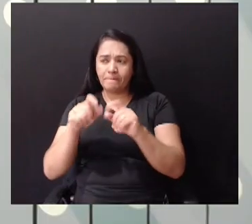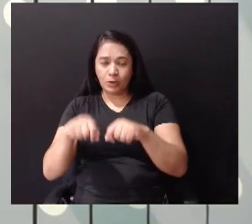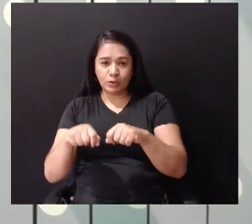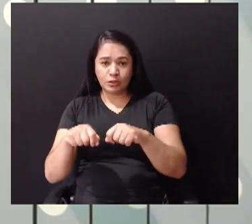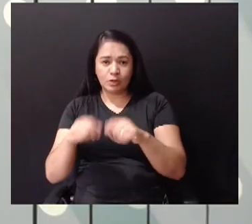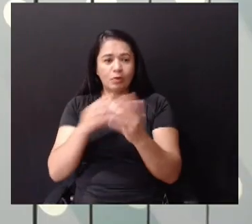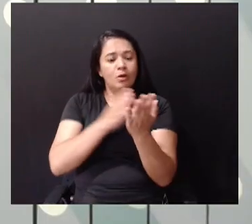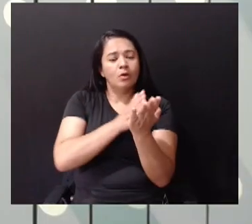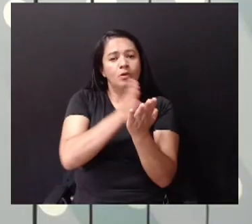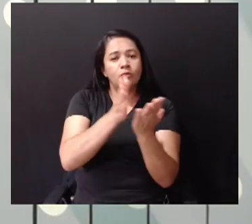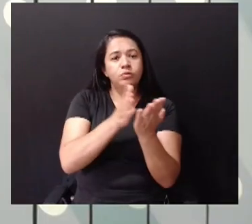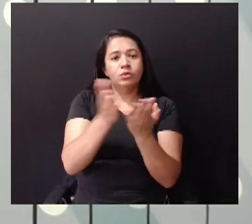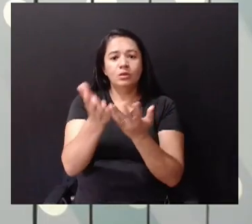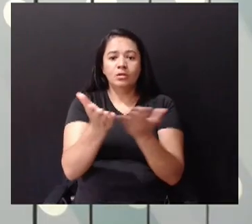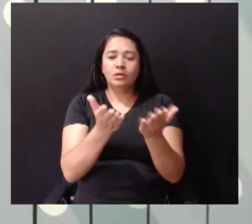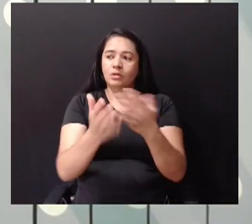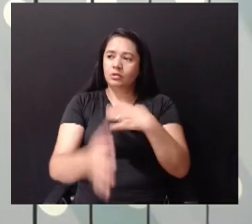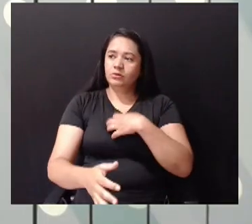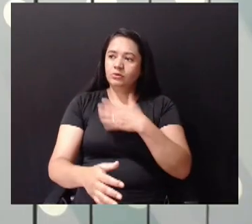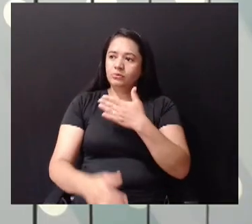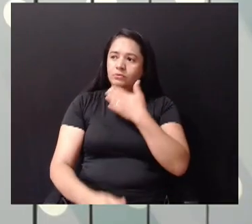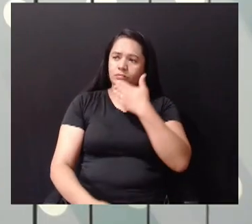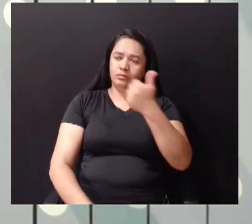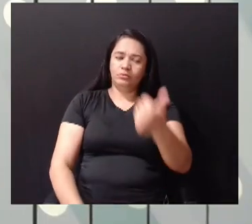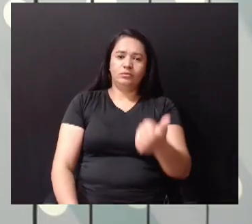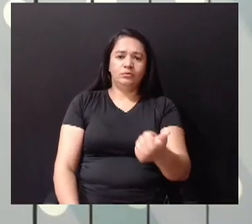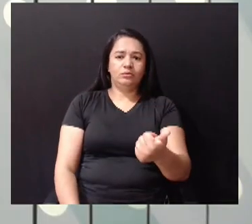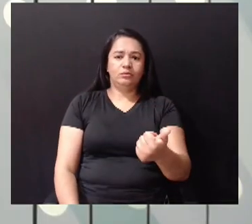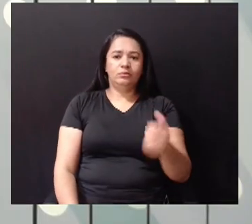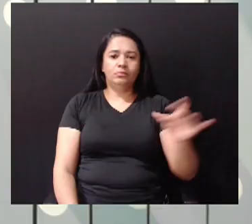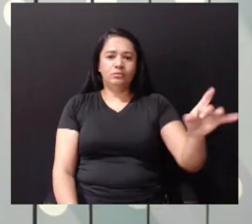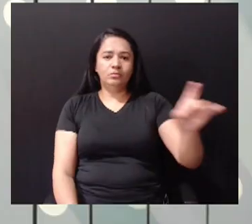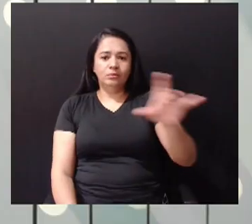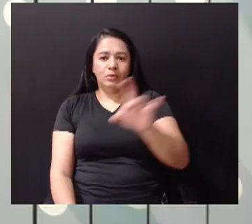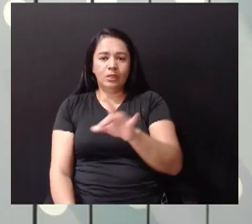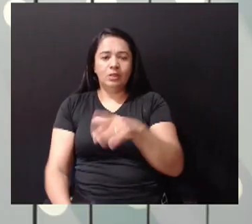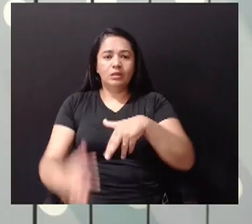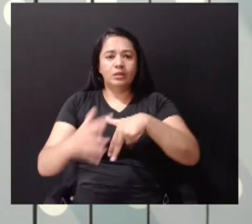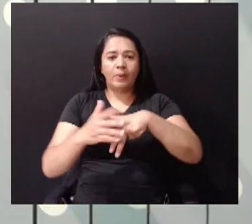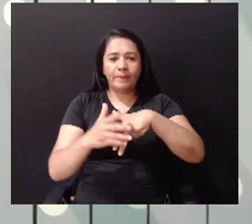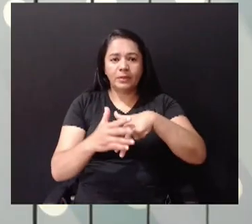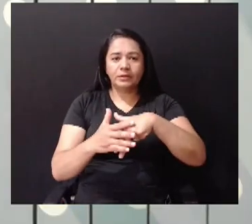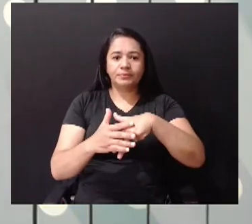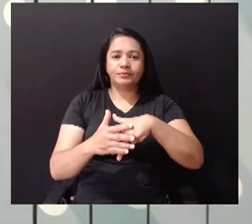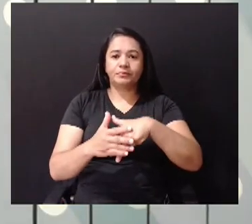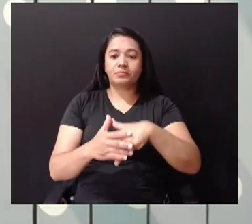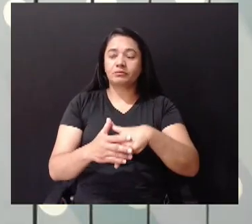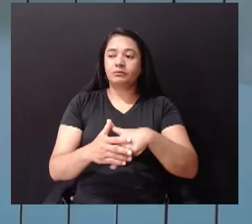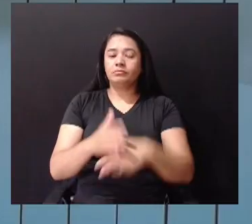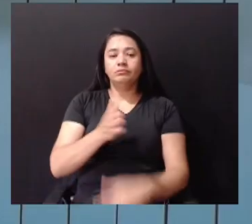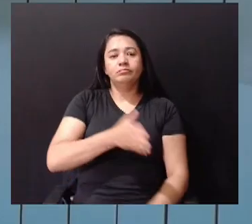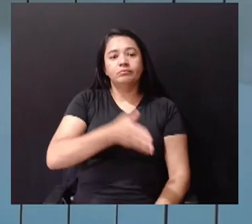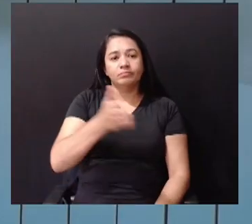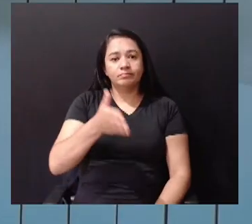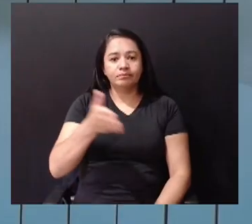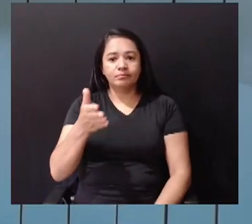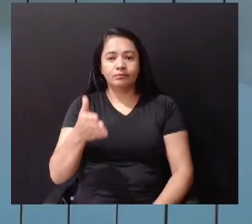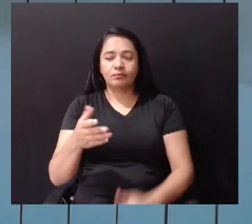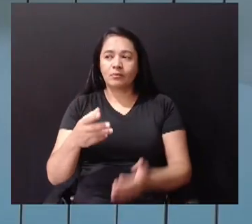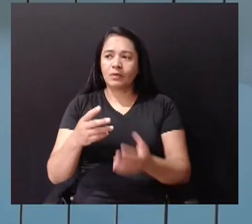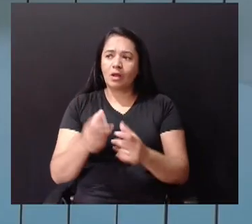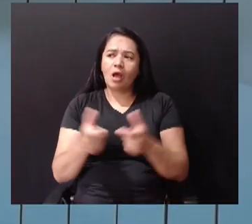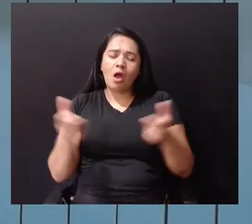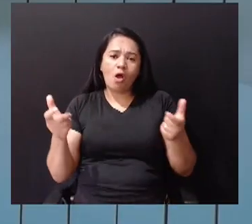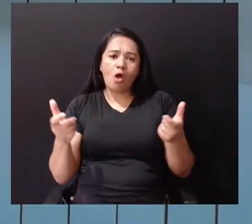de forma mais específica para cada paciente. E esse direcionamento ele aumenta aí as